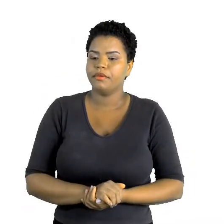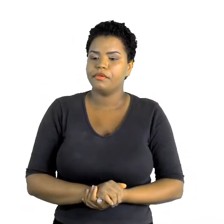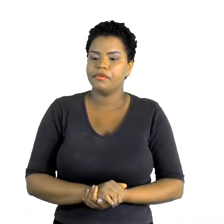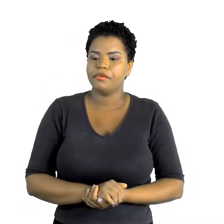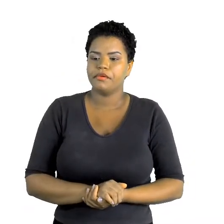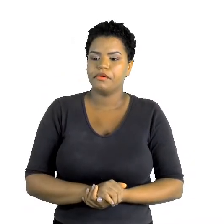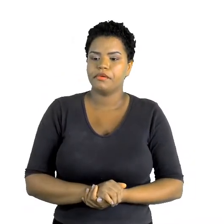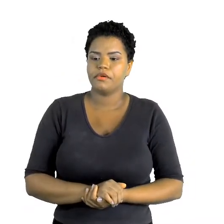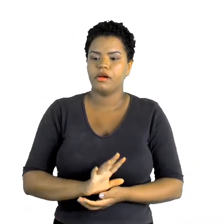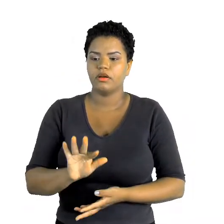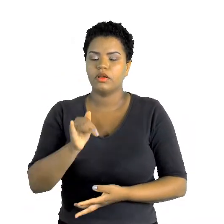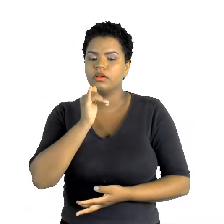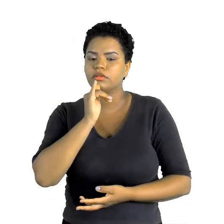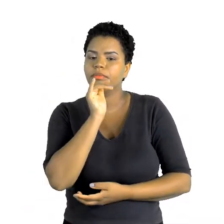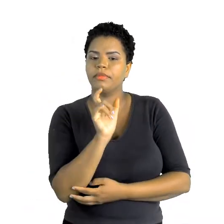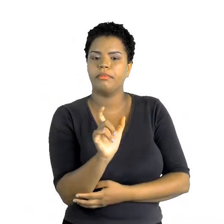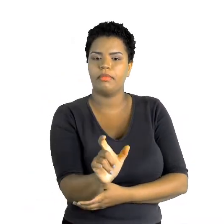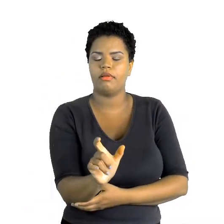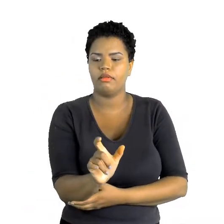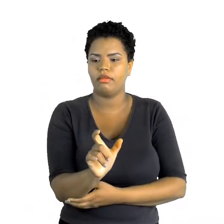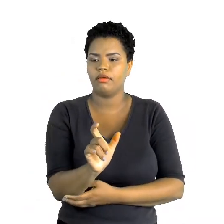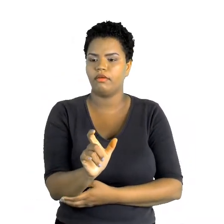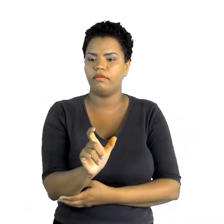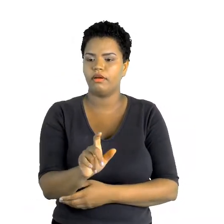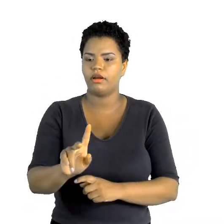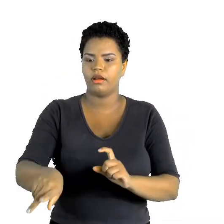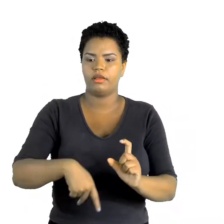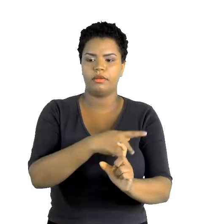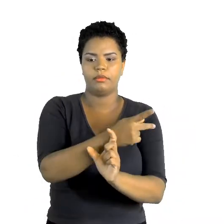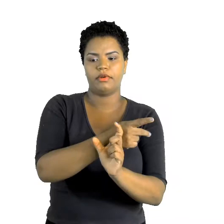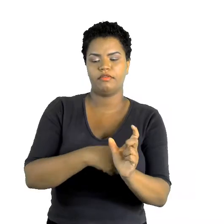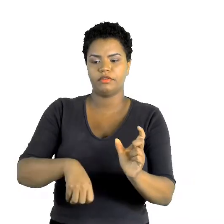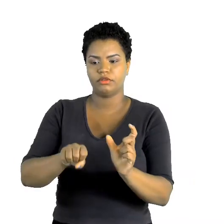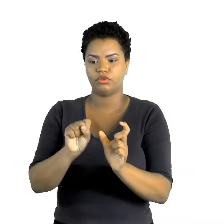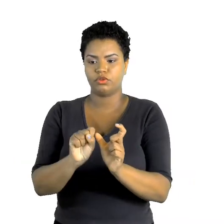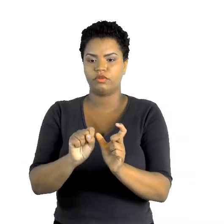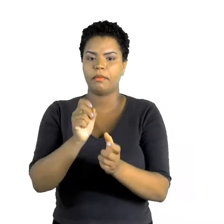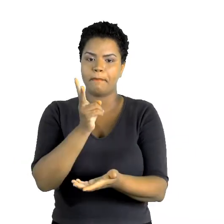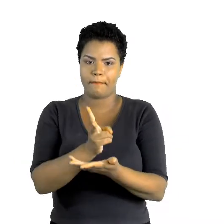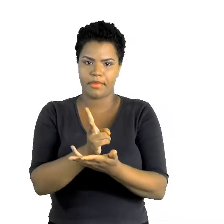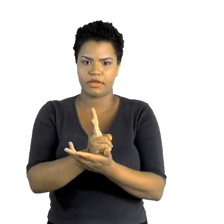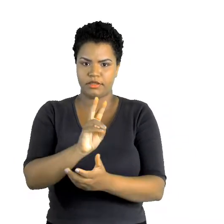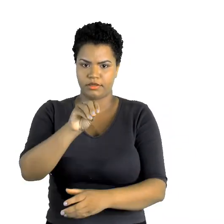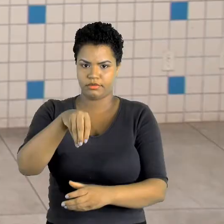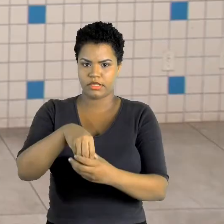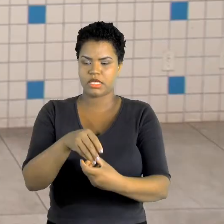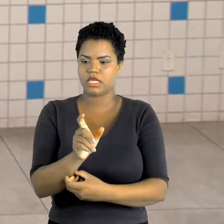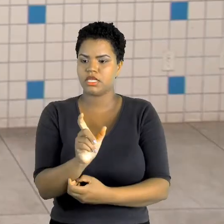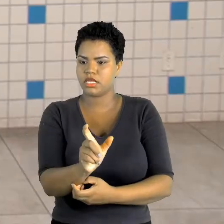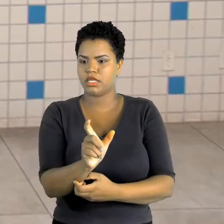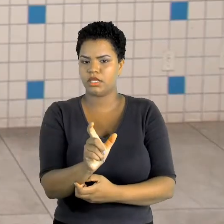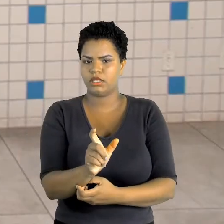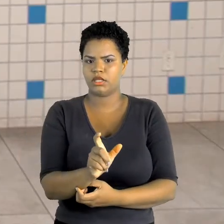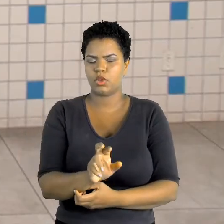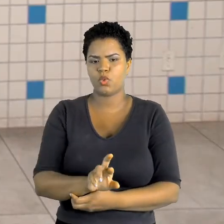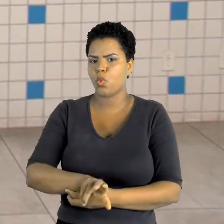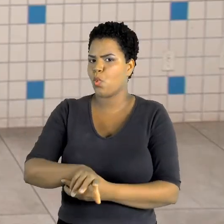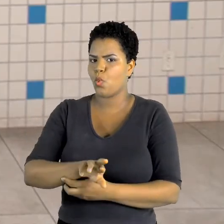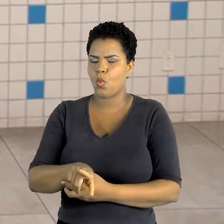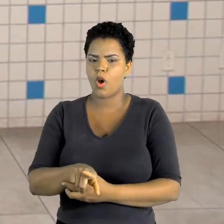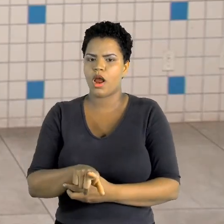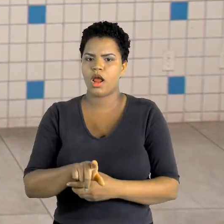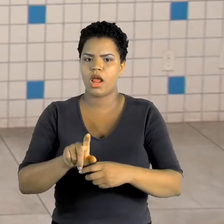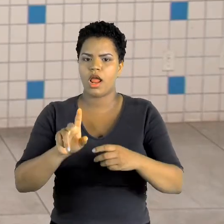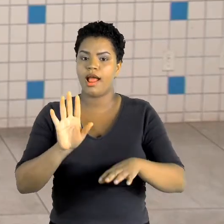um exemplo de palavra com o prefixo e o sufixo numa mesma palavra. Não necessariamente vai vir